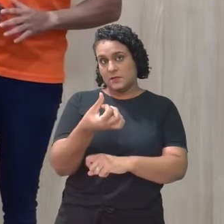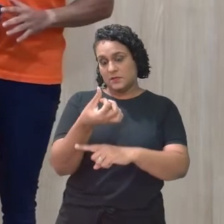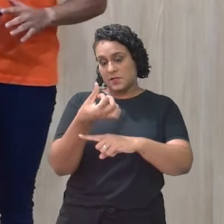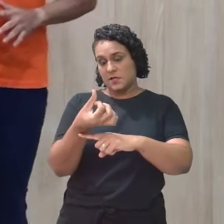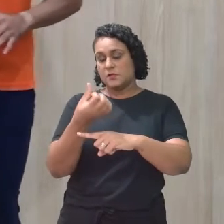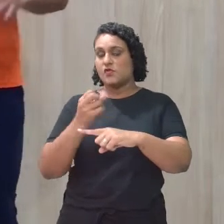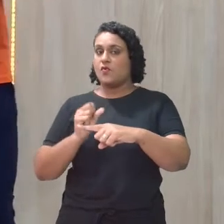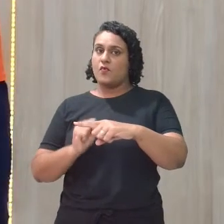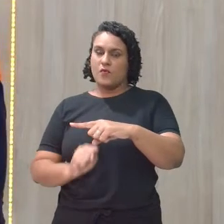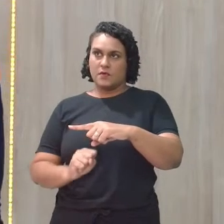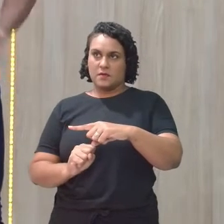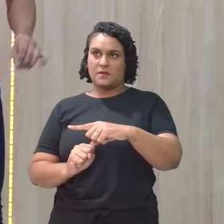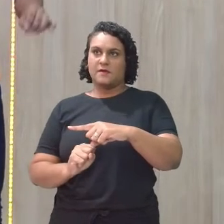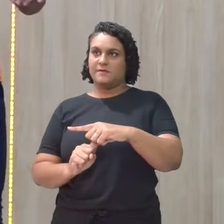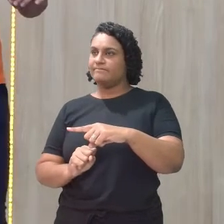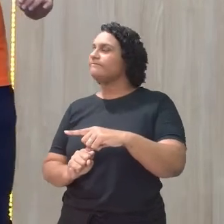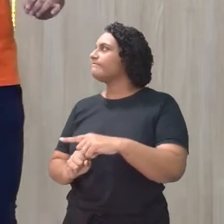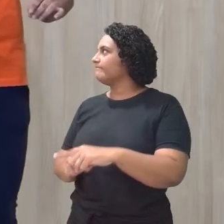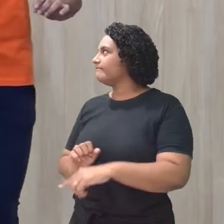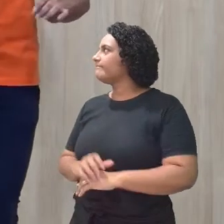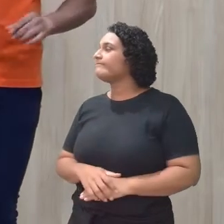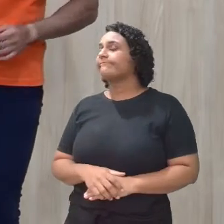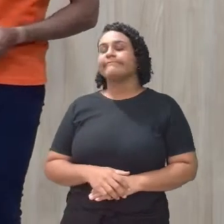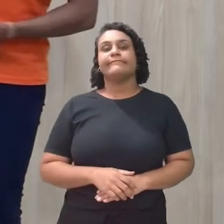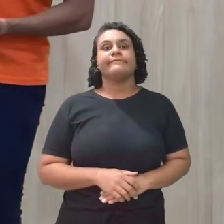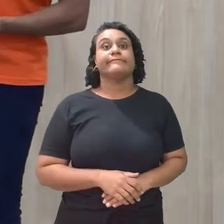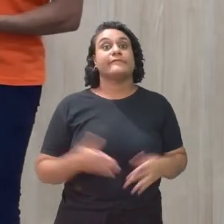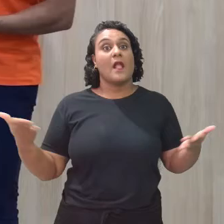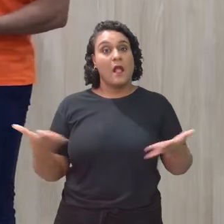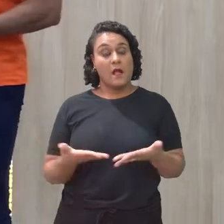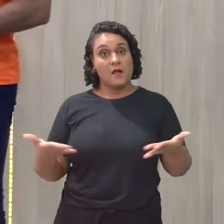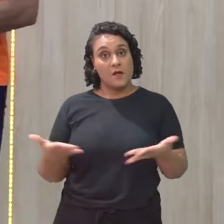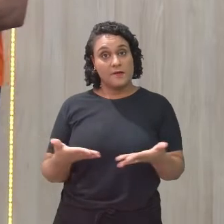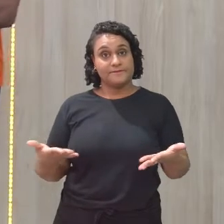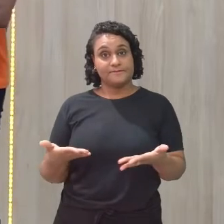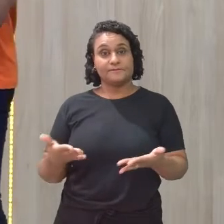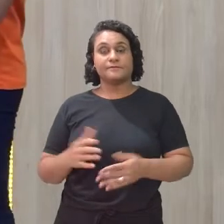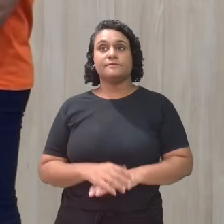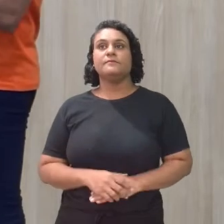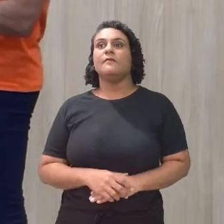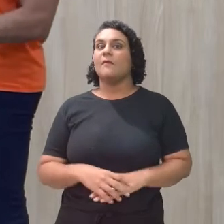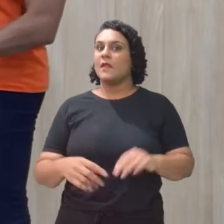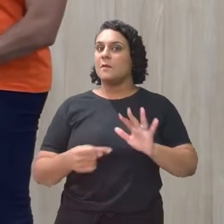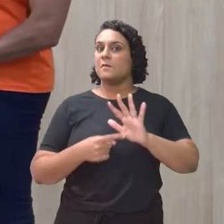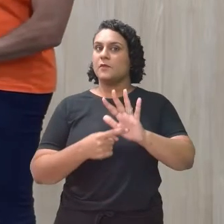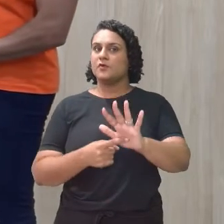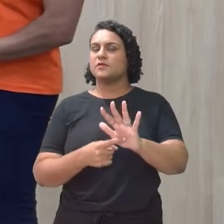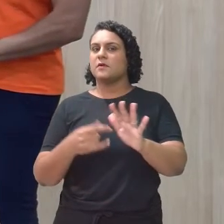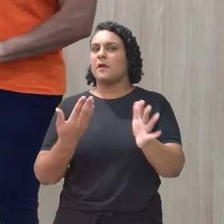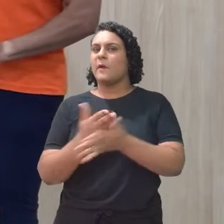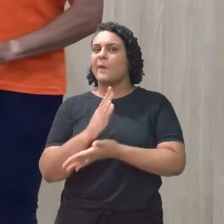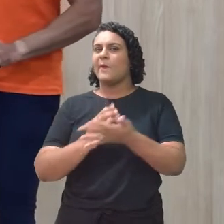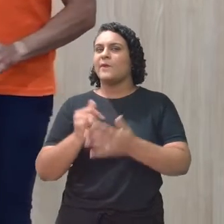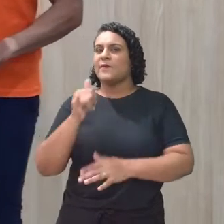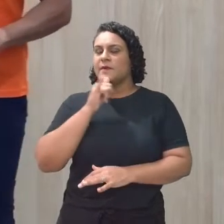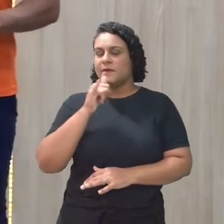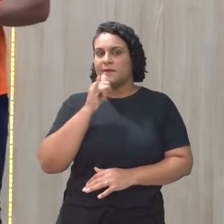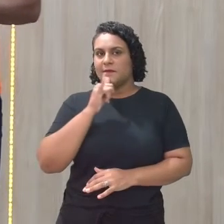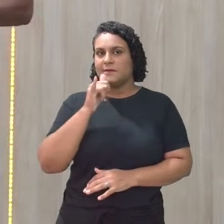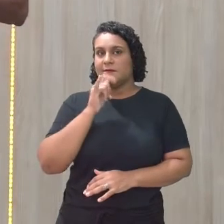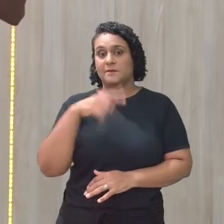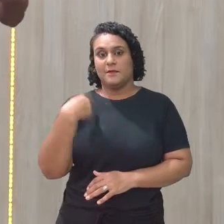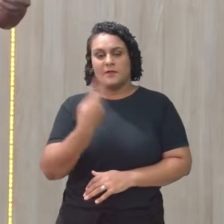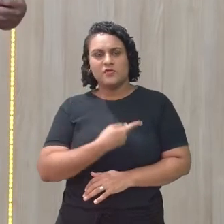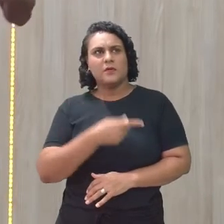num total de 8 pedacinhos, tá? Então, trouxe aqui alguns exemplos, tá? Para a